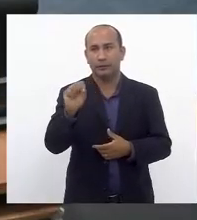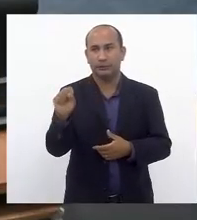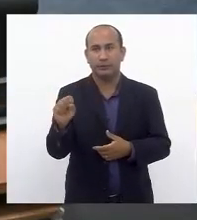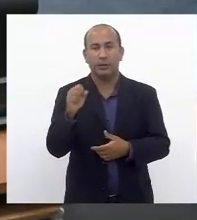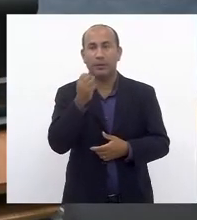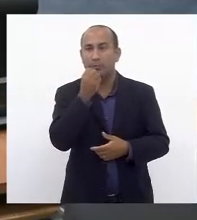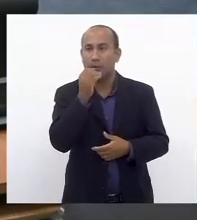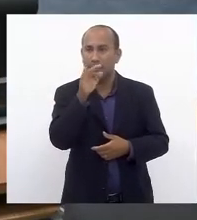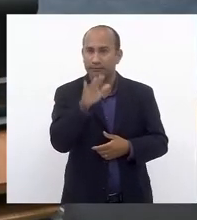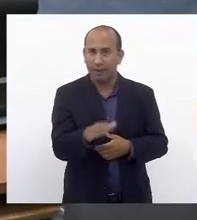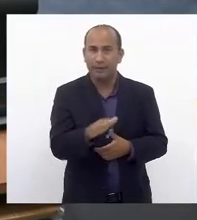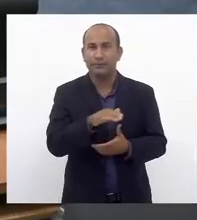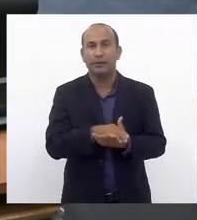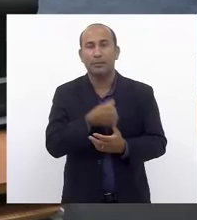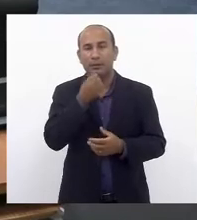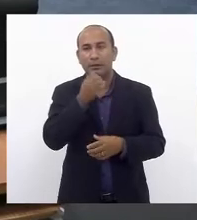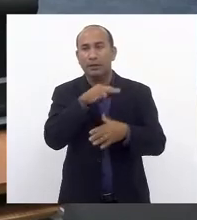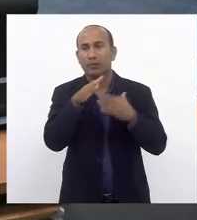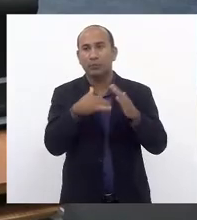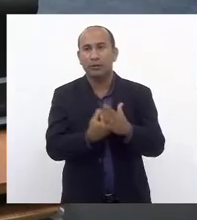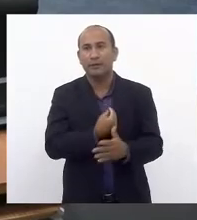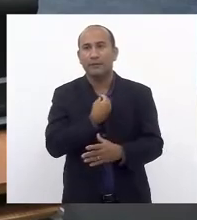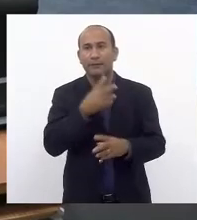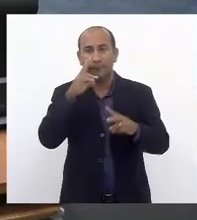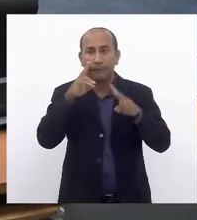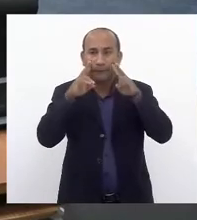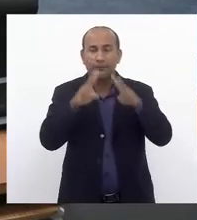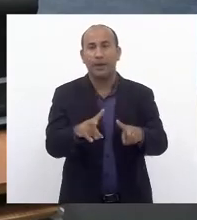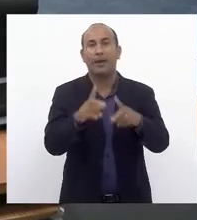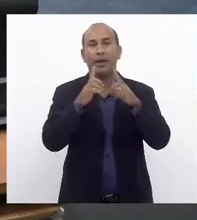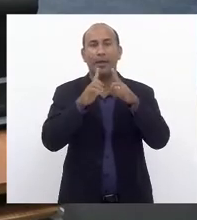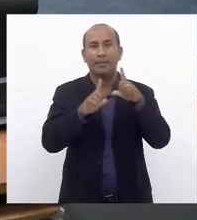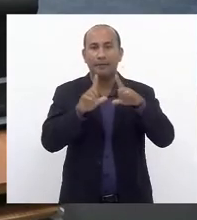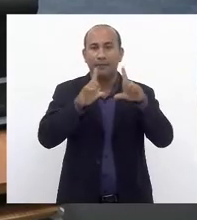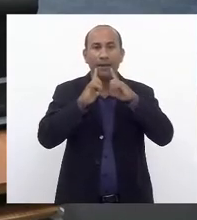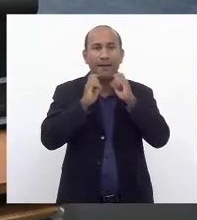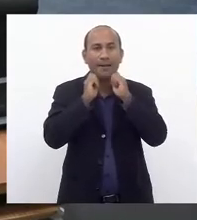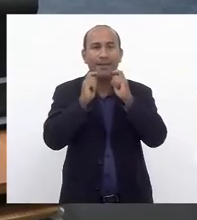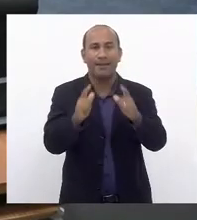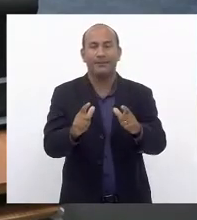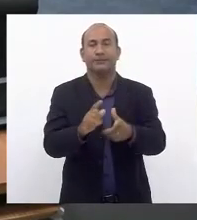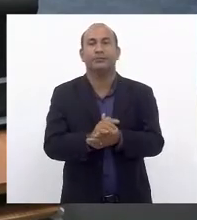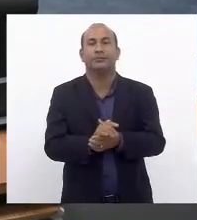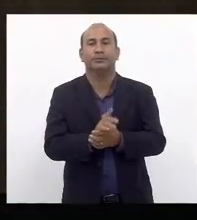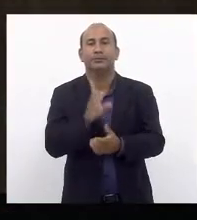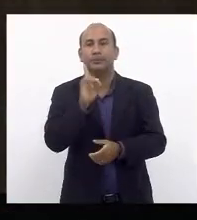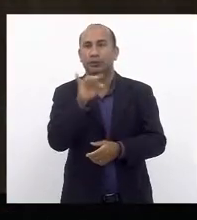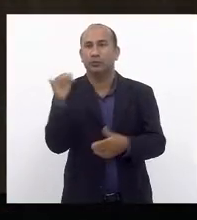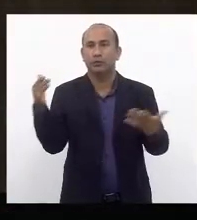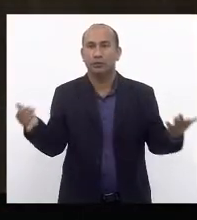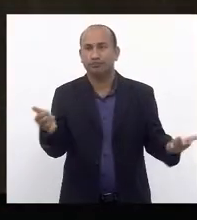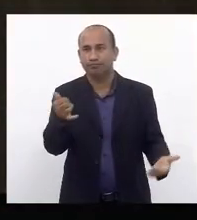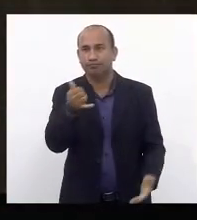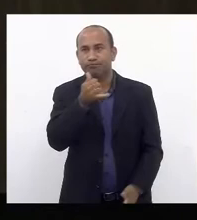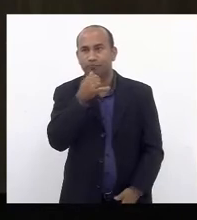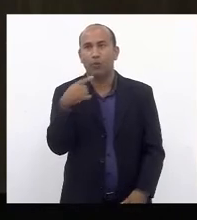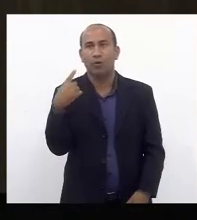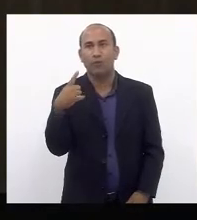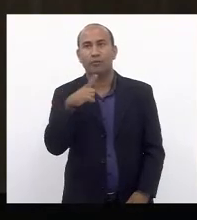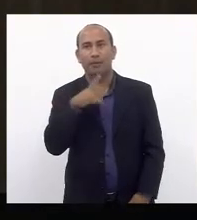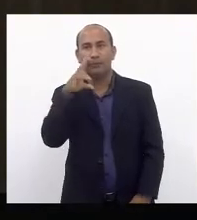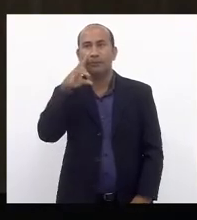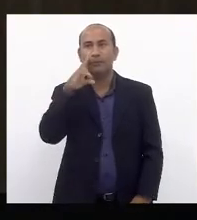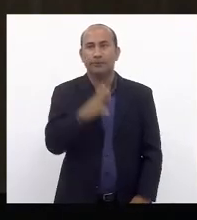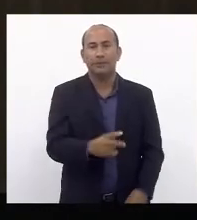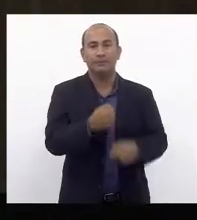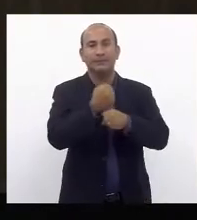boa tarde. Boa tarde a todos aqueles que nos assistem pela TV Alerj. No dia de hoje, infelizmente, nós temos visto